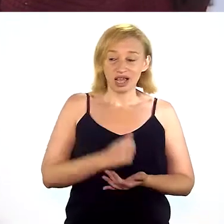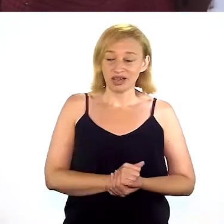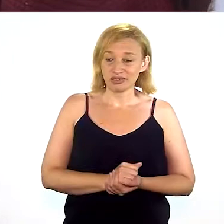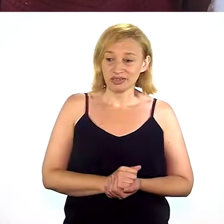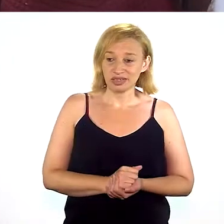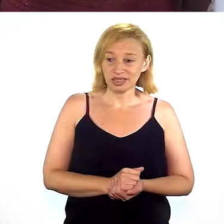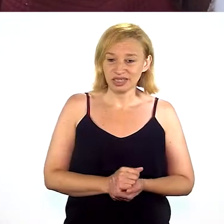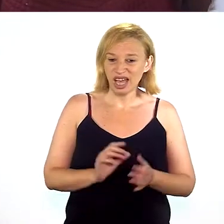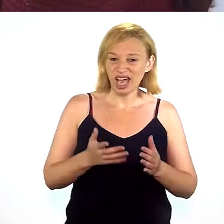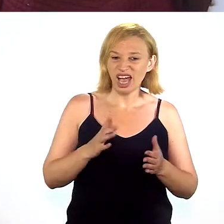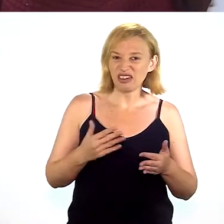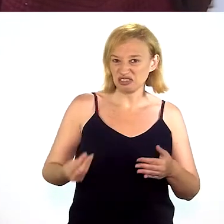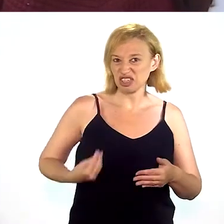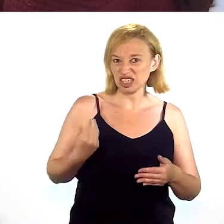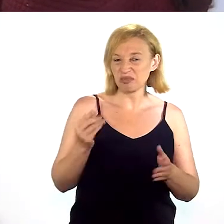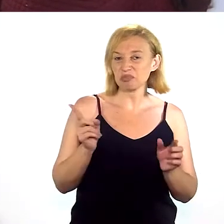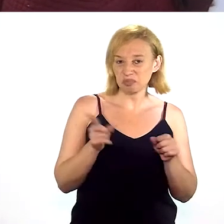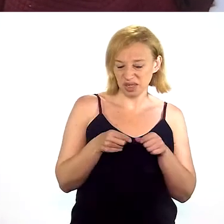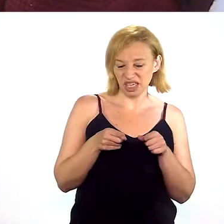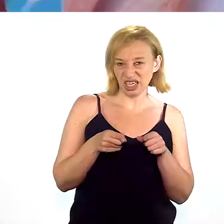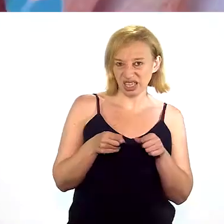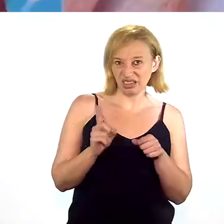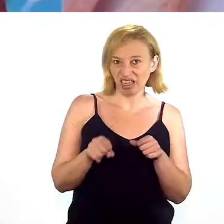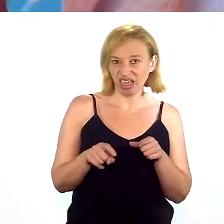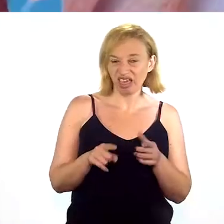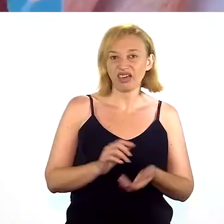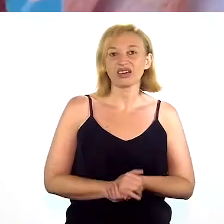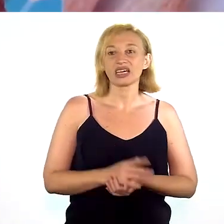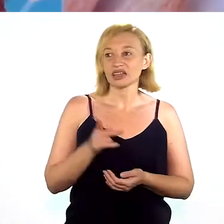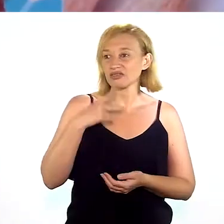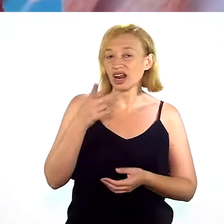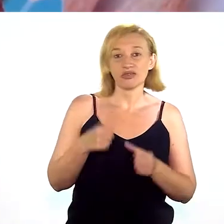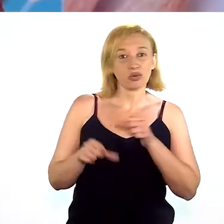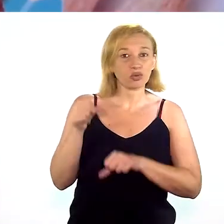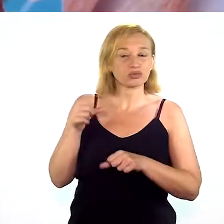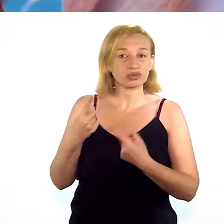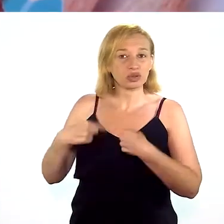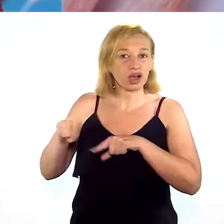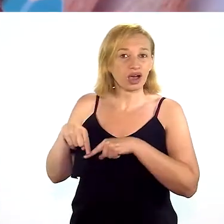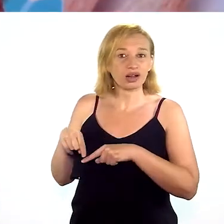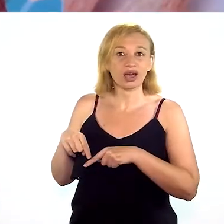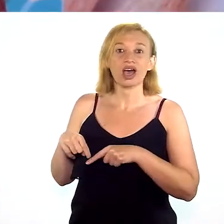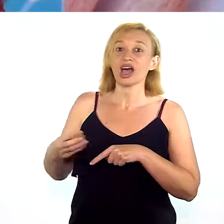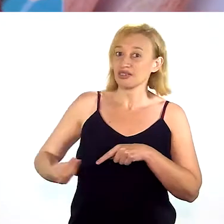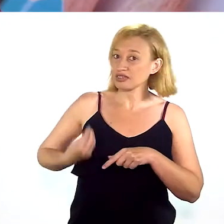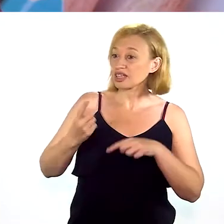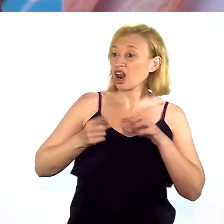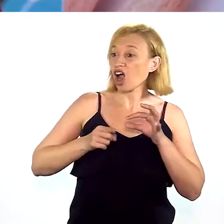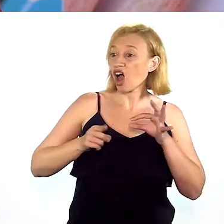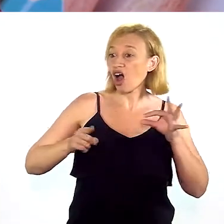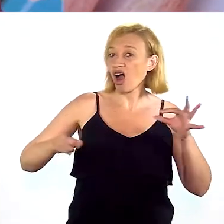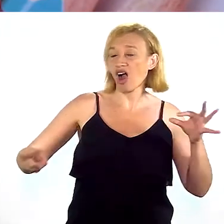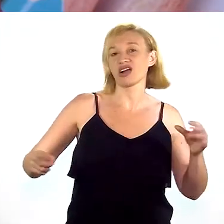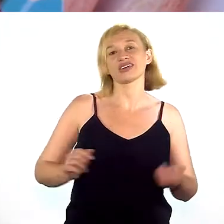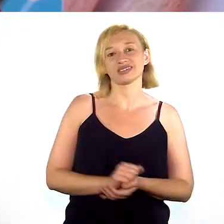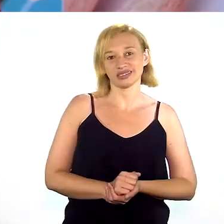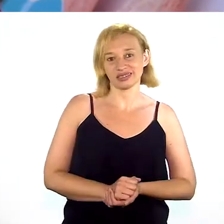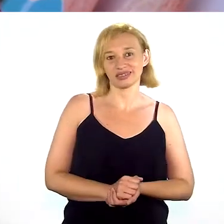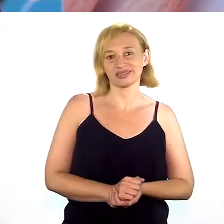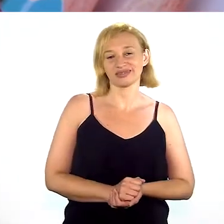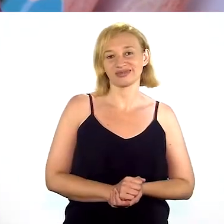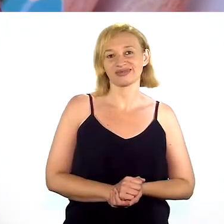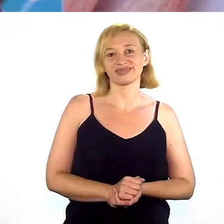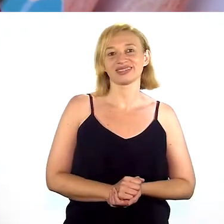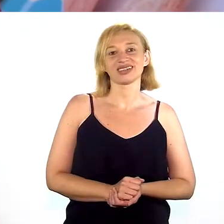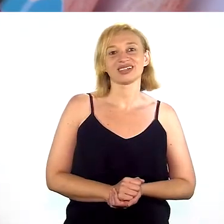tive um amigo que falava assim, que geralmente a gente fala que a vida é curta, né? Ah, a vida é curta, a vida é curta. E ele falava o contrário, ele falava assim, a vida é